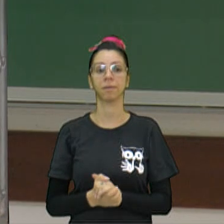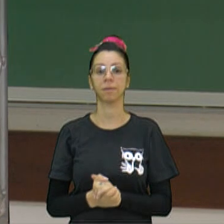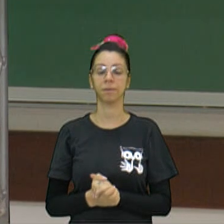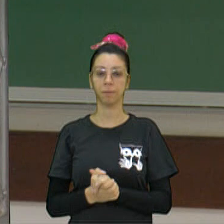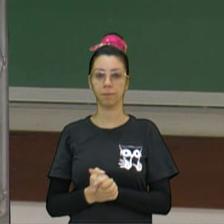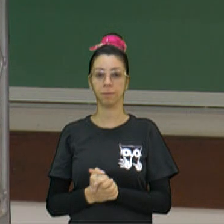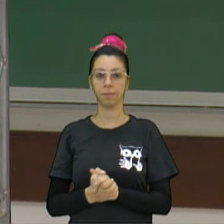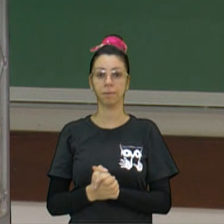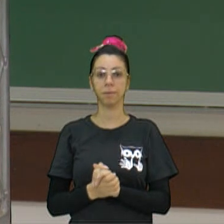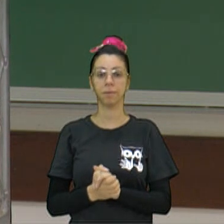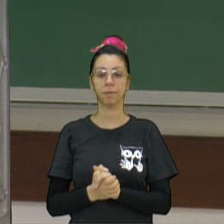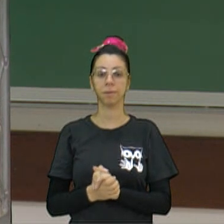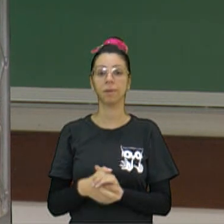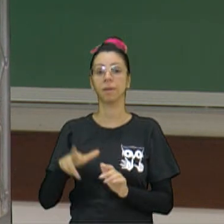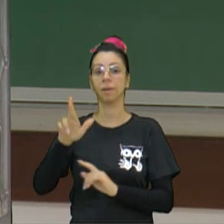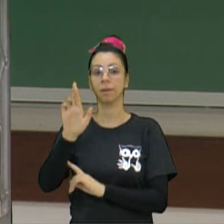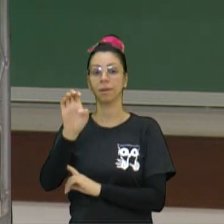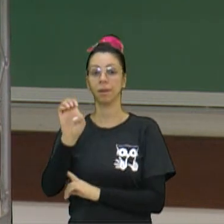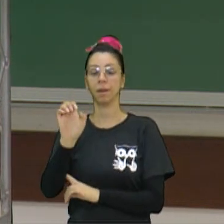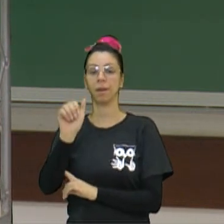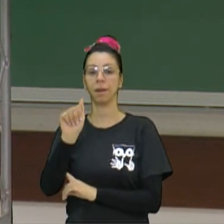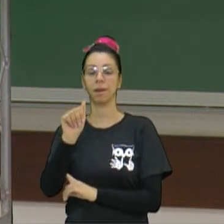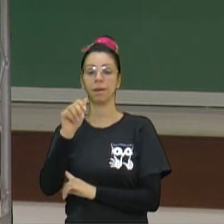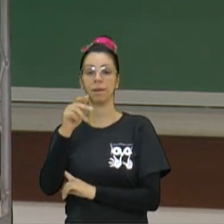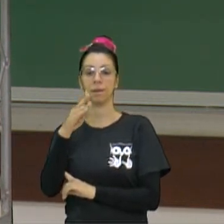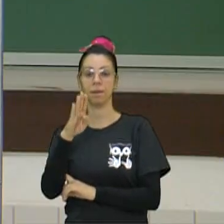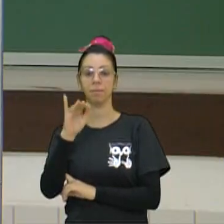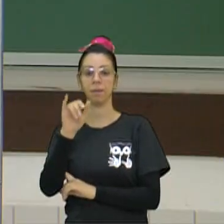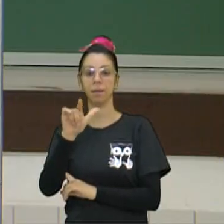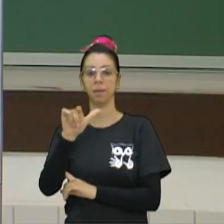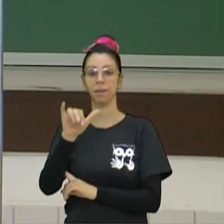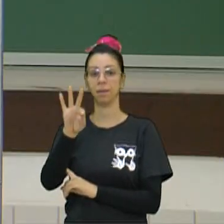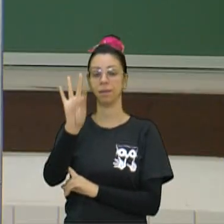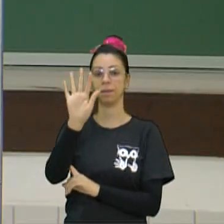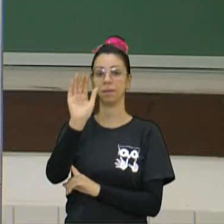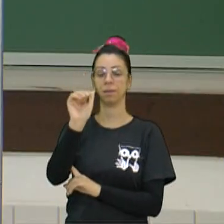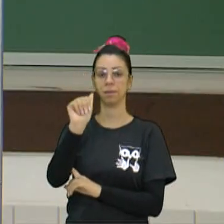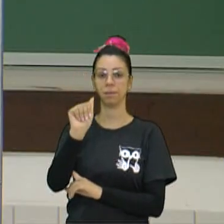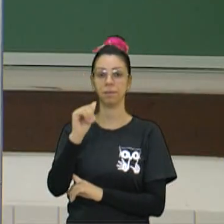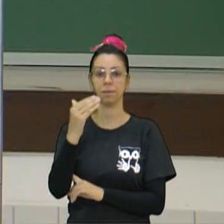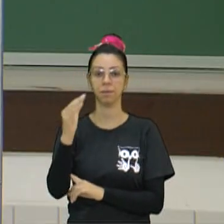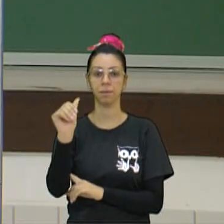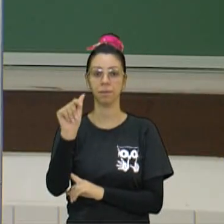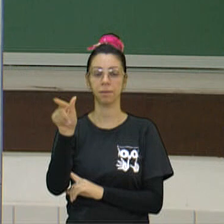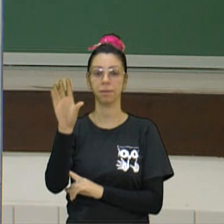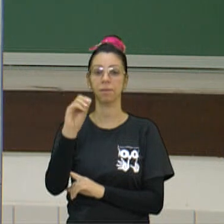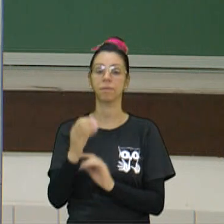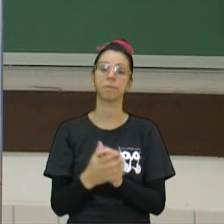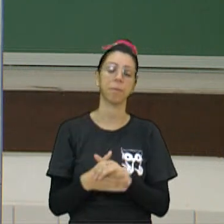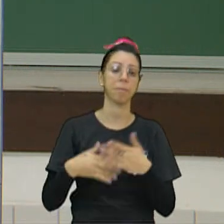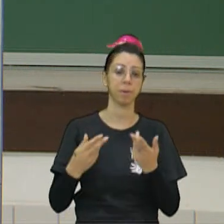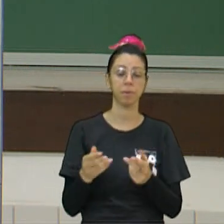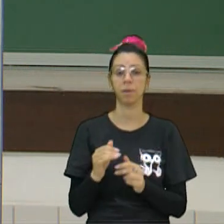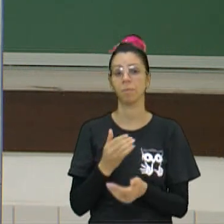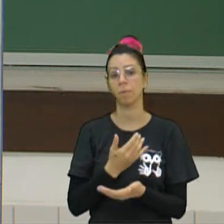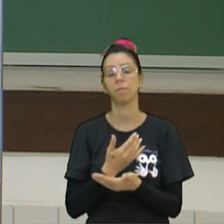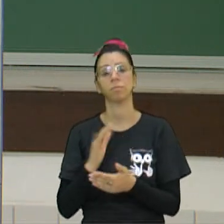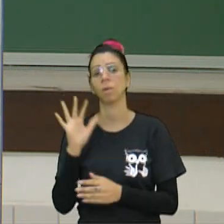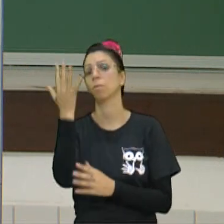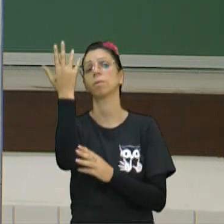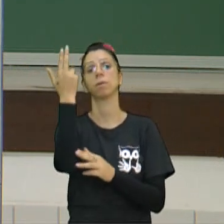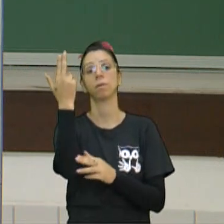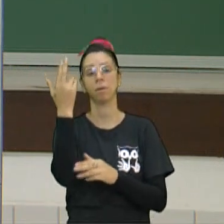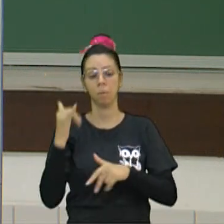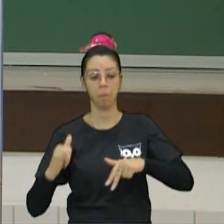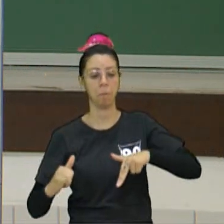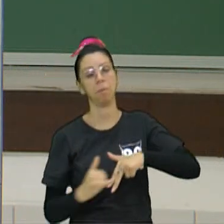utilizam como método de fisioterapia, né? Então, a pessoa está vindo de algum trauma que ocorreu, ele utiliza